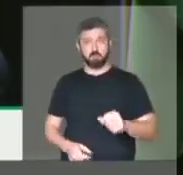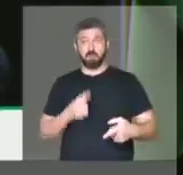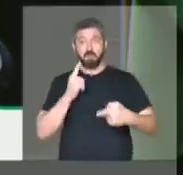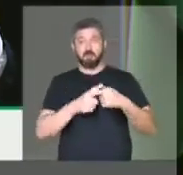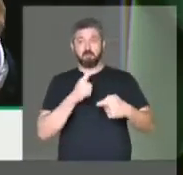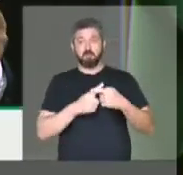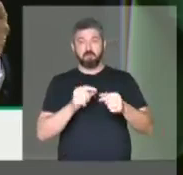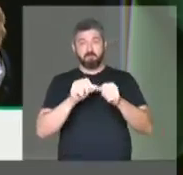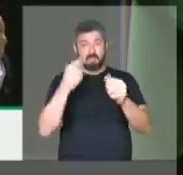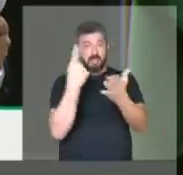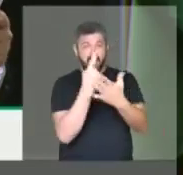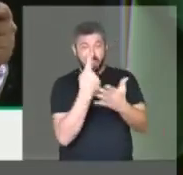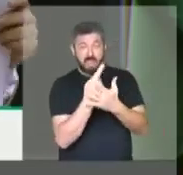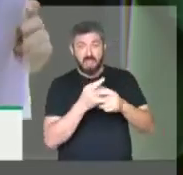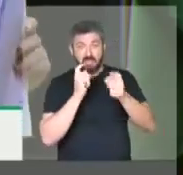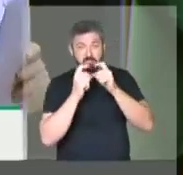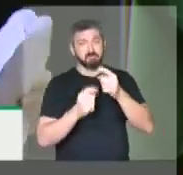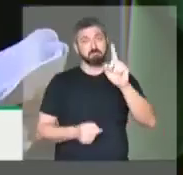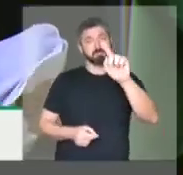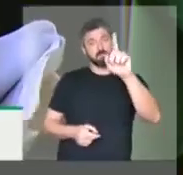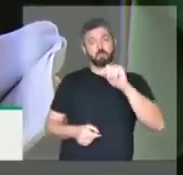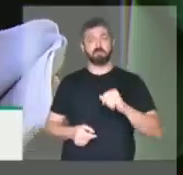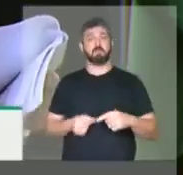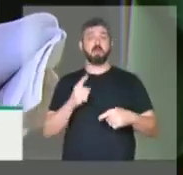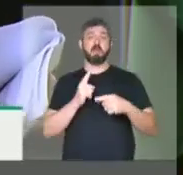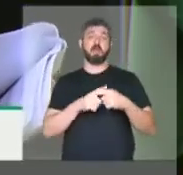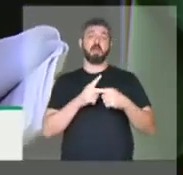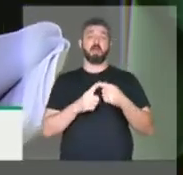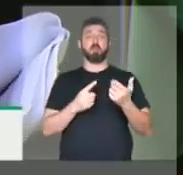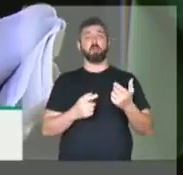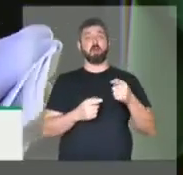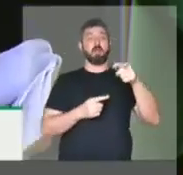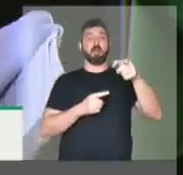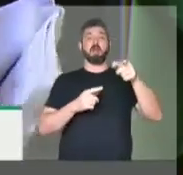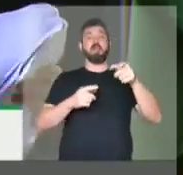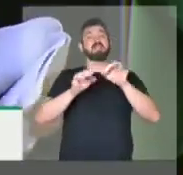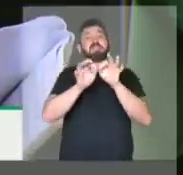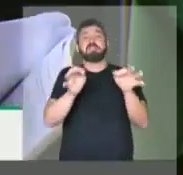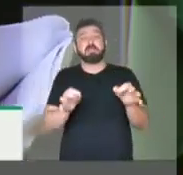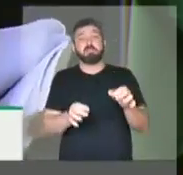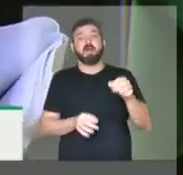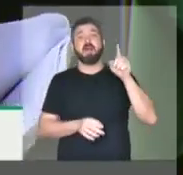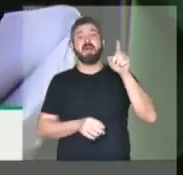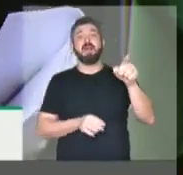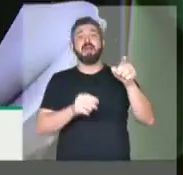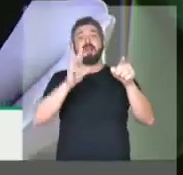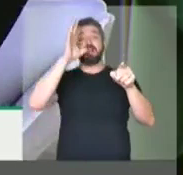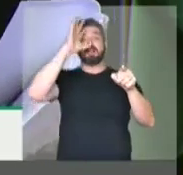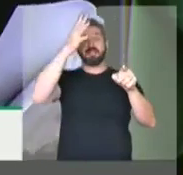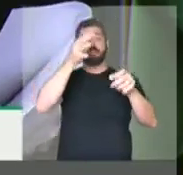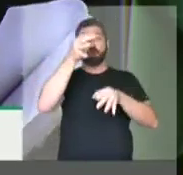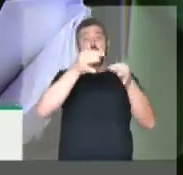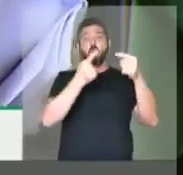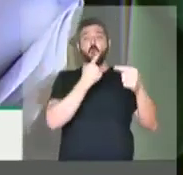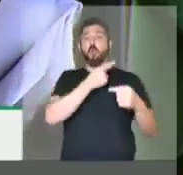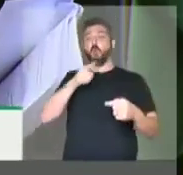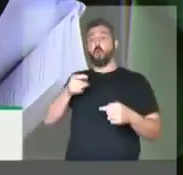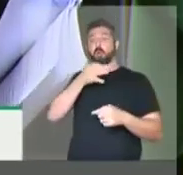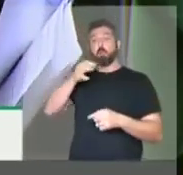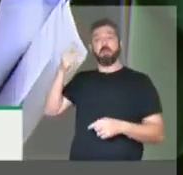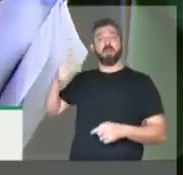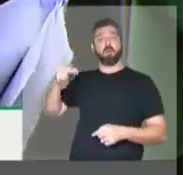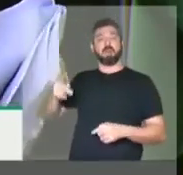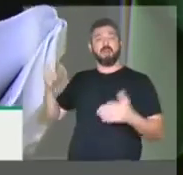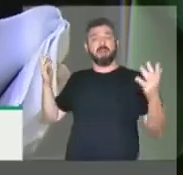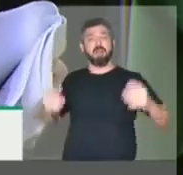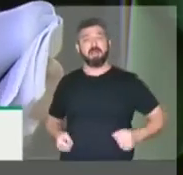porque incorreram em infrações administrativas, mas só pelo fato, e somente pelo fato, de que julgaram contrariamente às